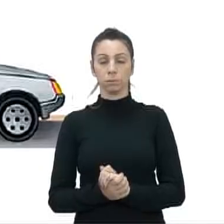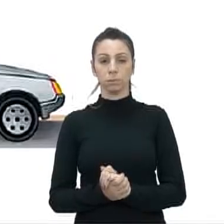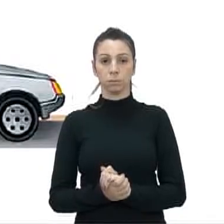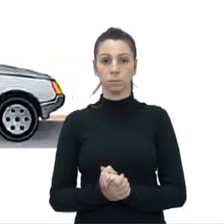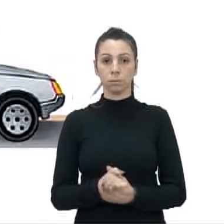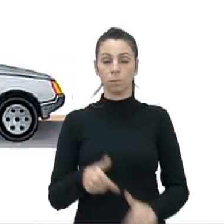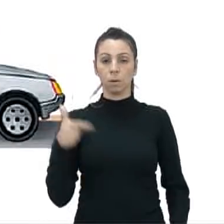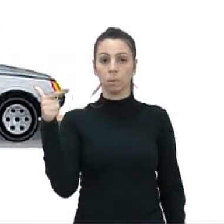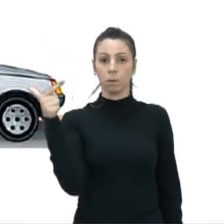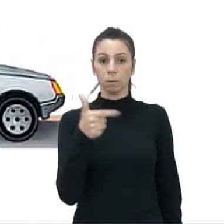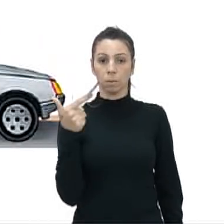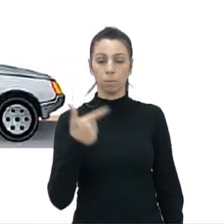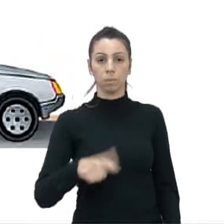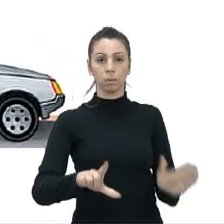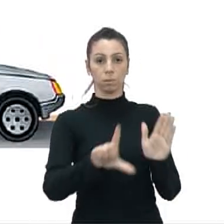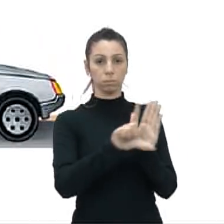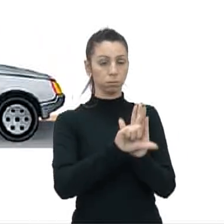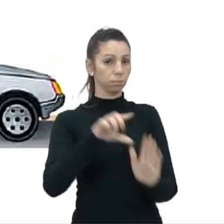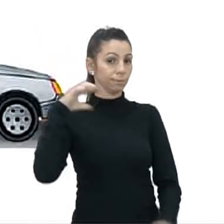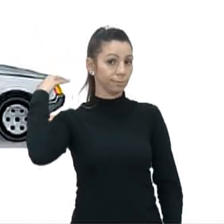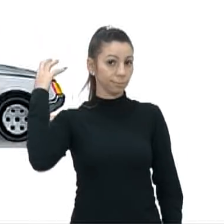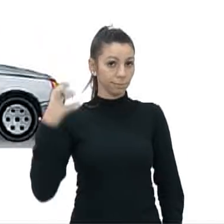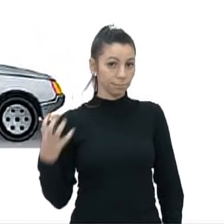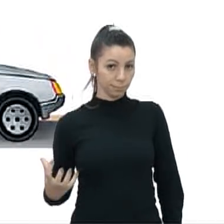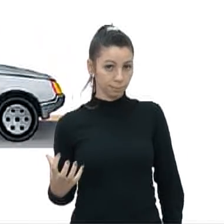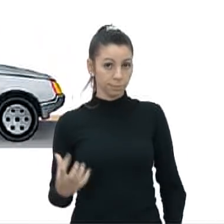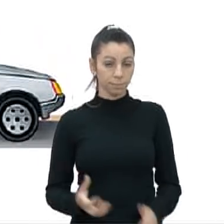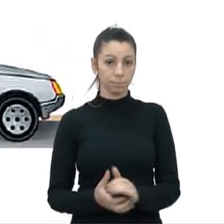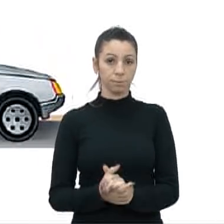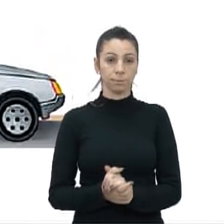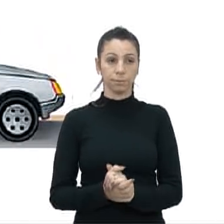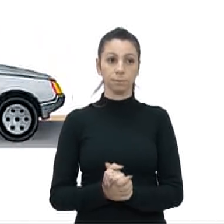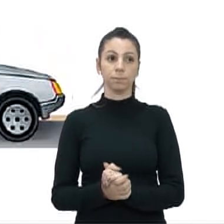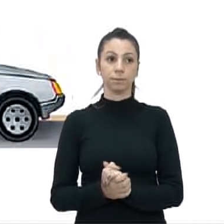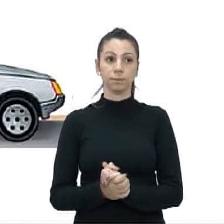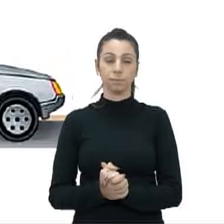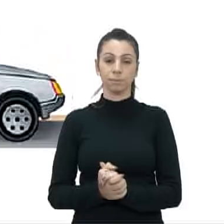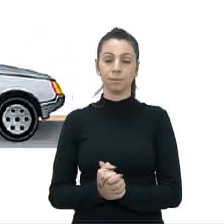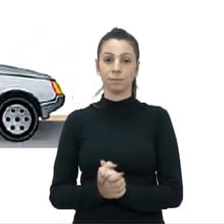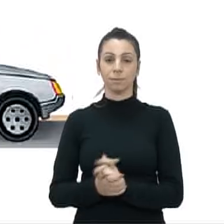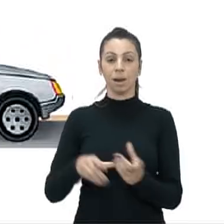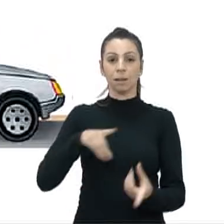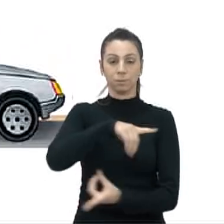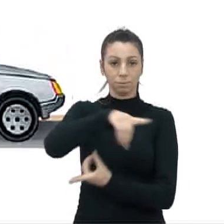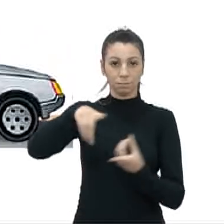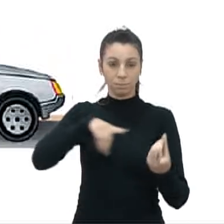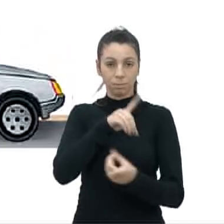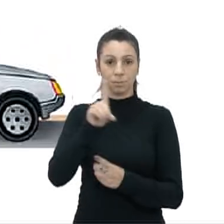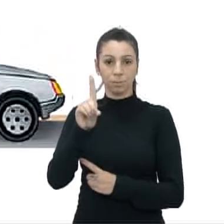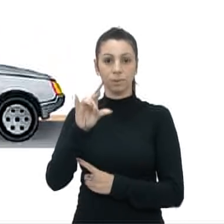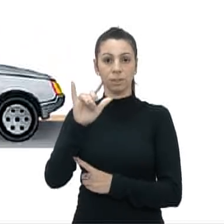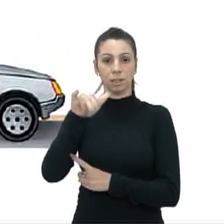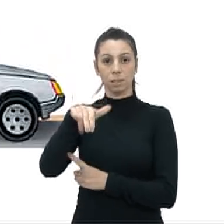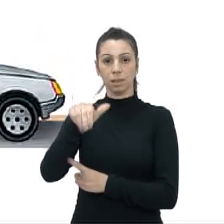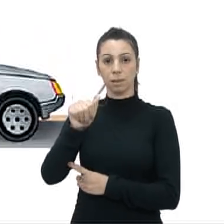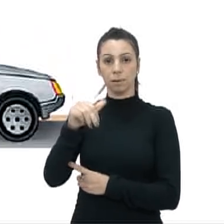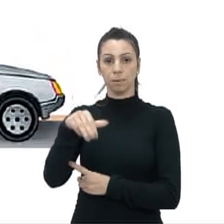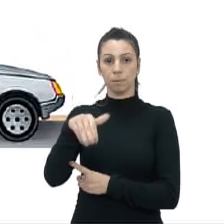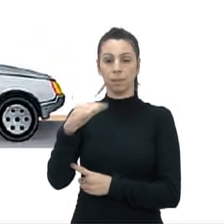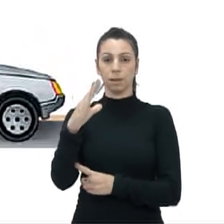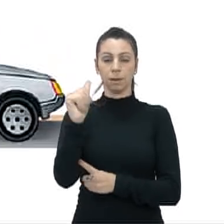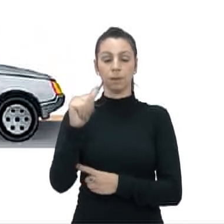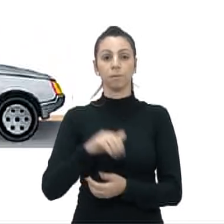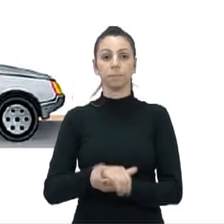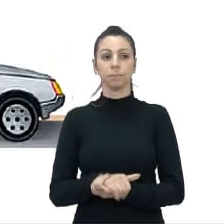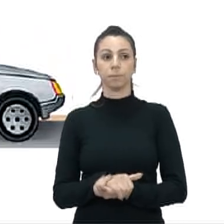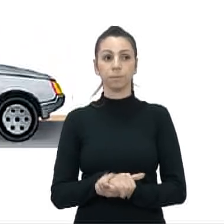lei do nosso amigo Newton, né, o Newtinho, princípio da dinâmica. Ele agora irá falar para nós o seguinte, que a força